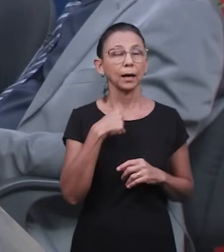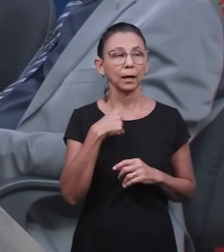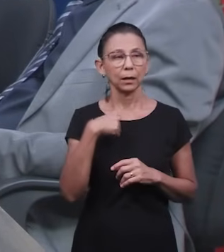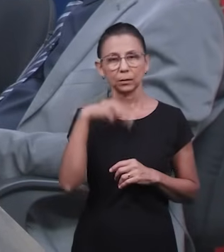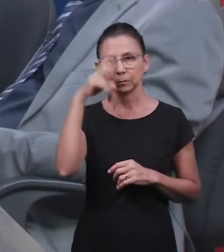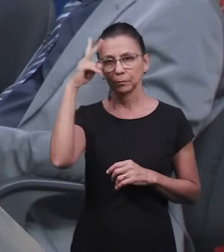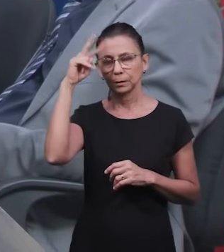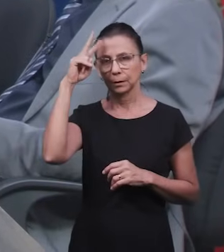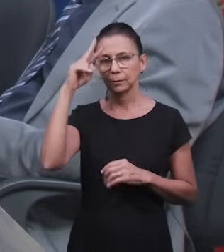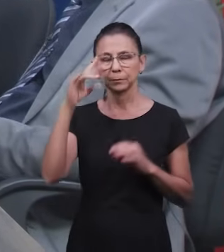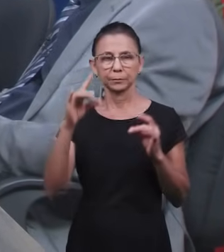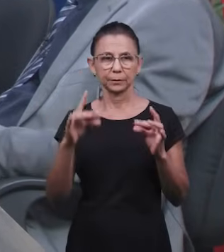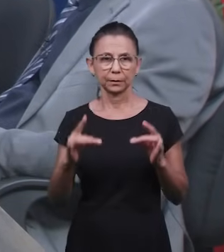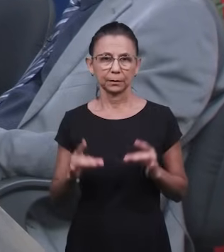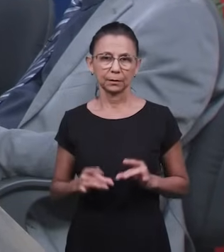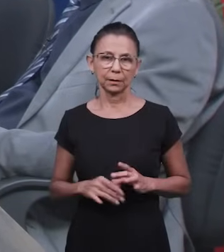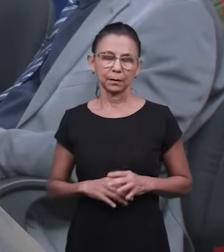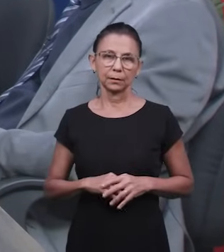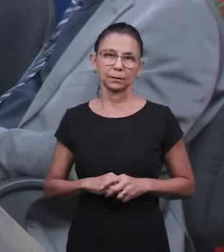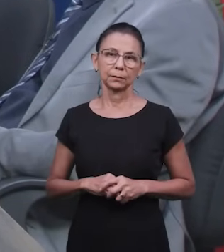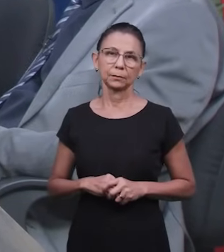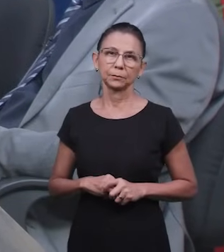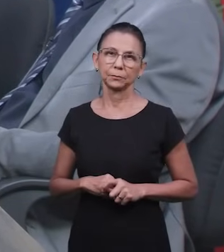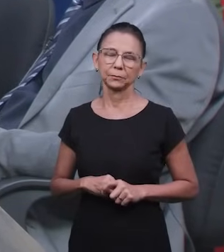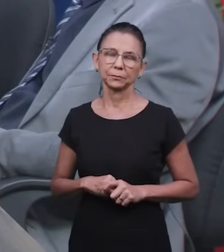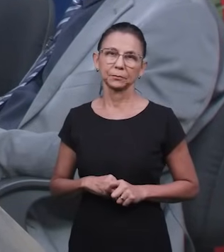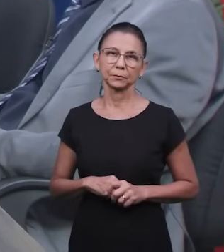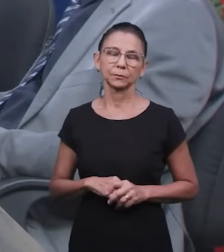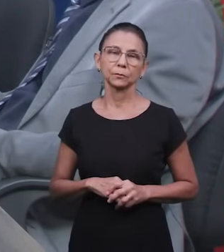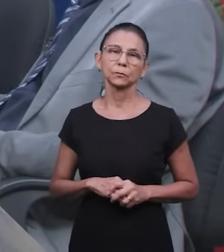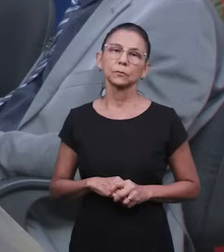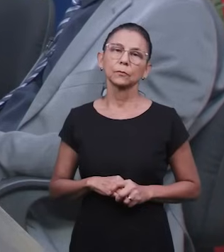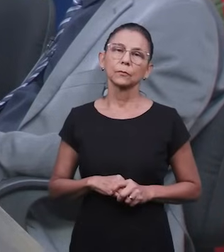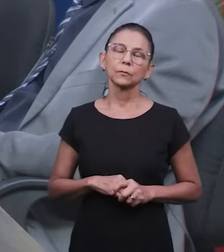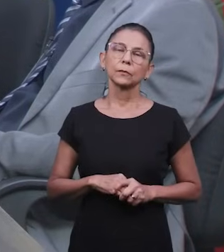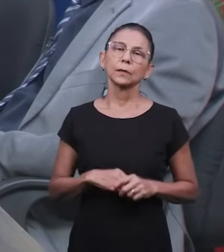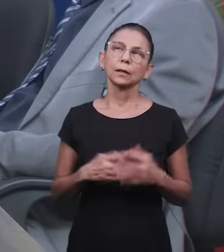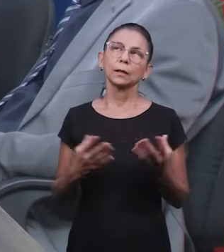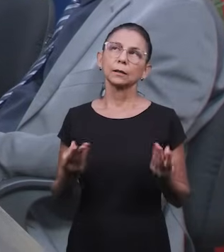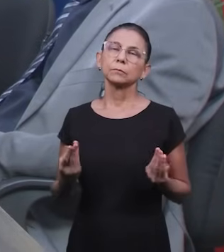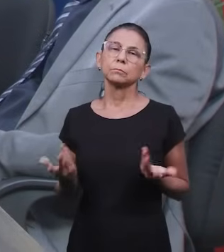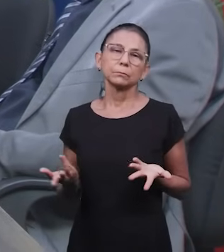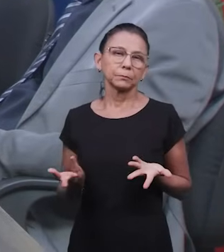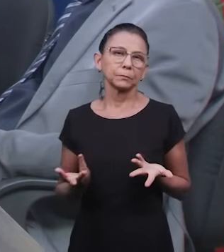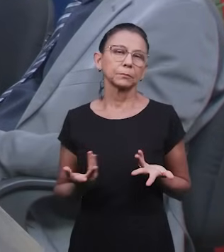me lembrando aqui de um detalhe que tem sido